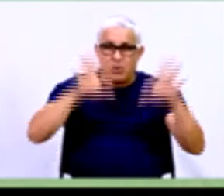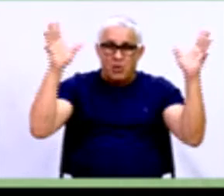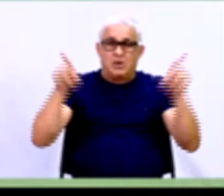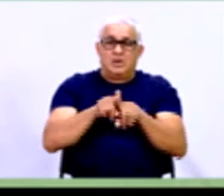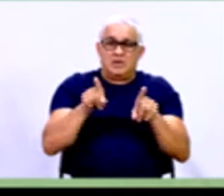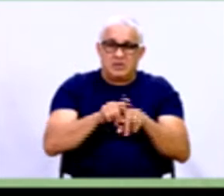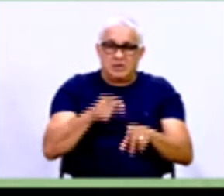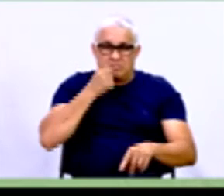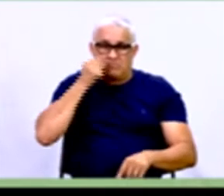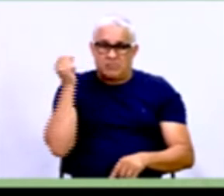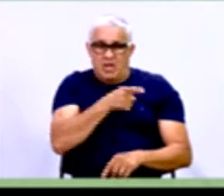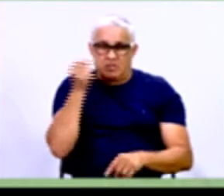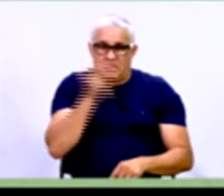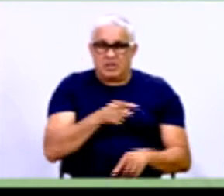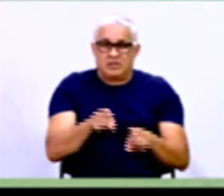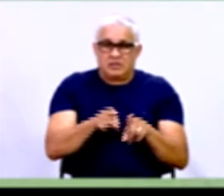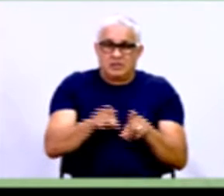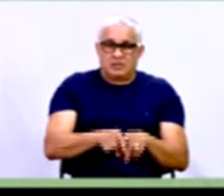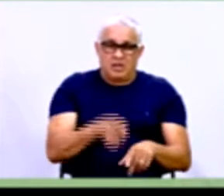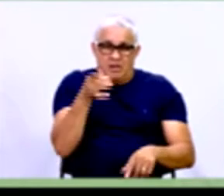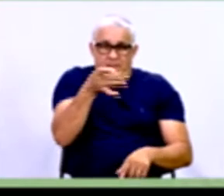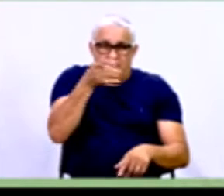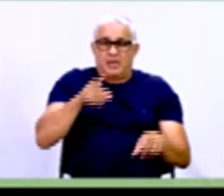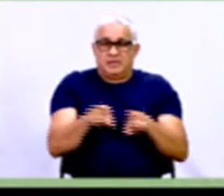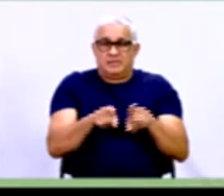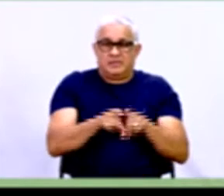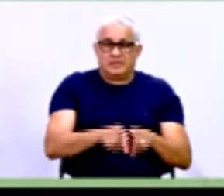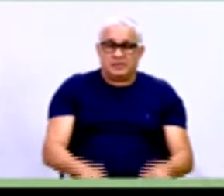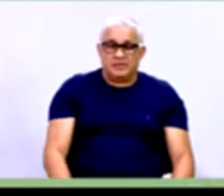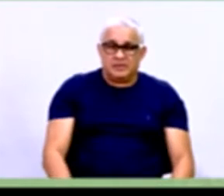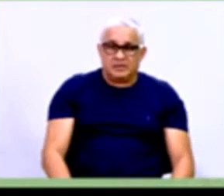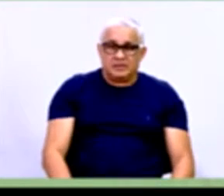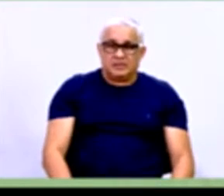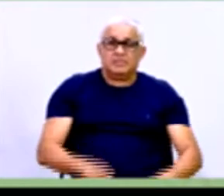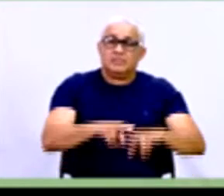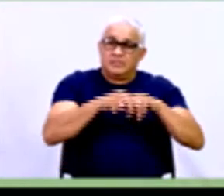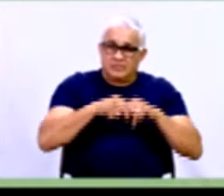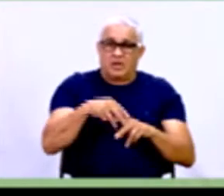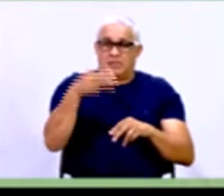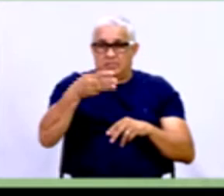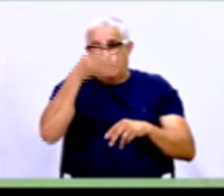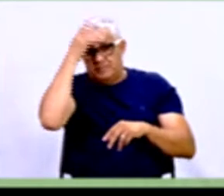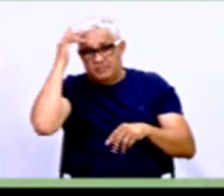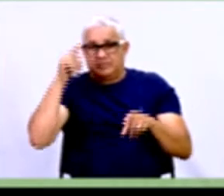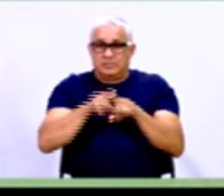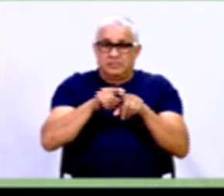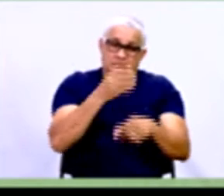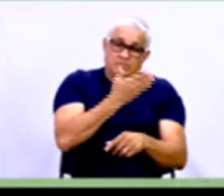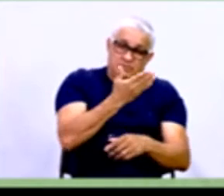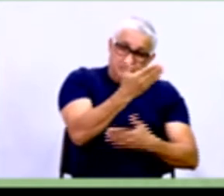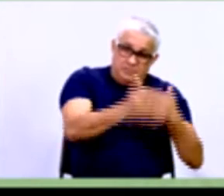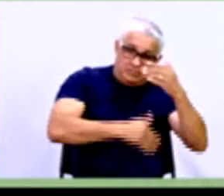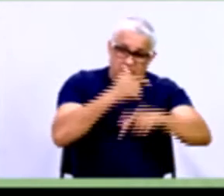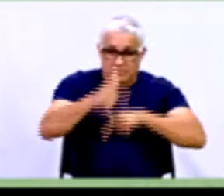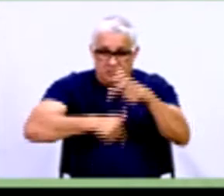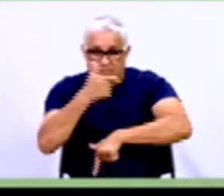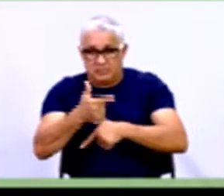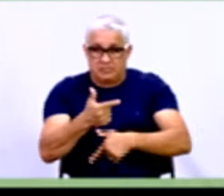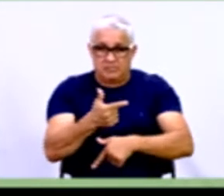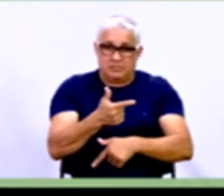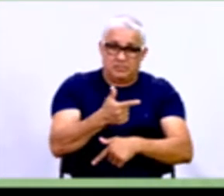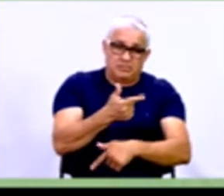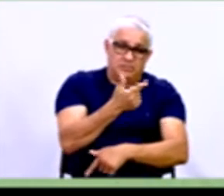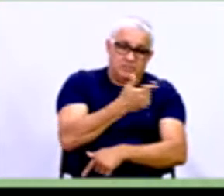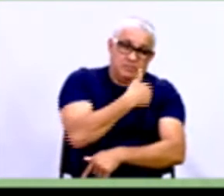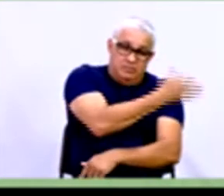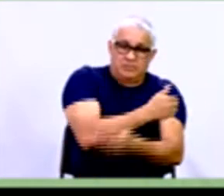física intencional, negligência e imprudência, causada por terceiros ou companheiro de trabalho. Casos fortuitos ou de